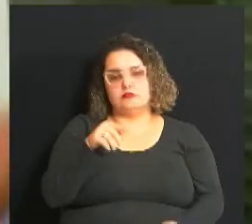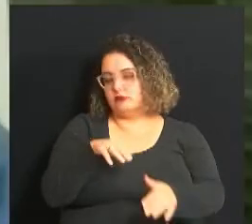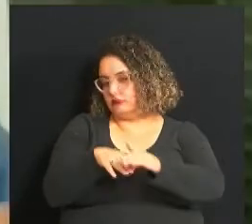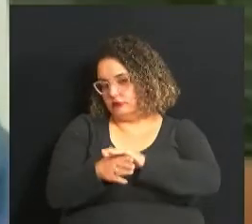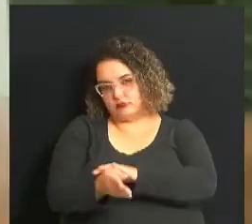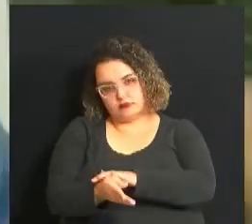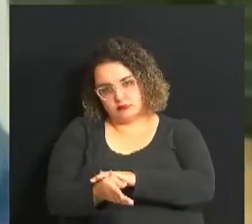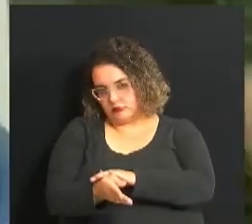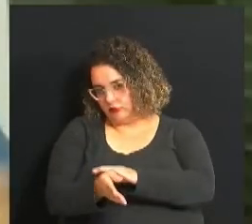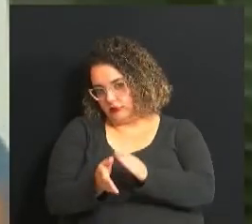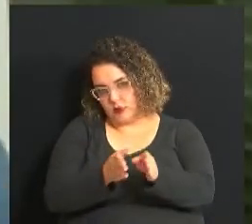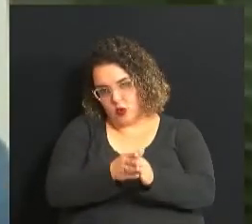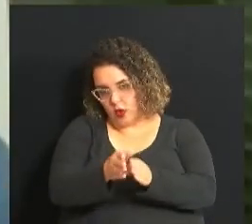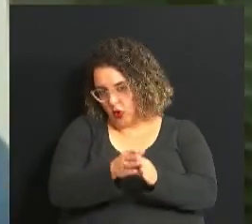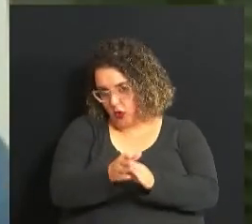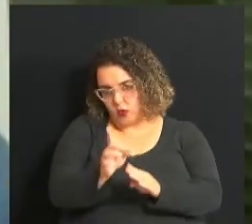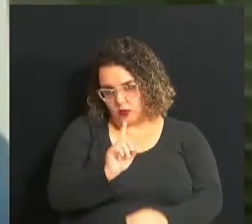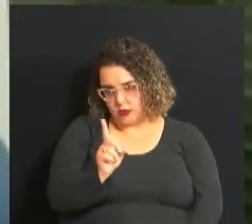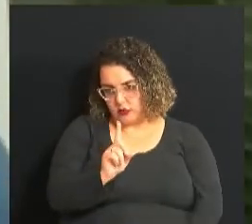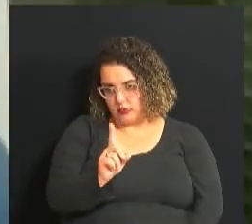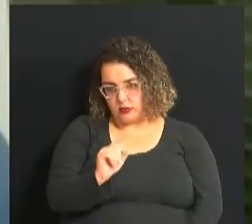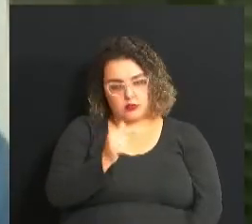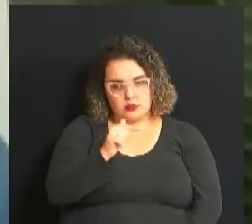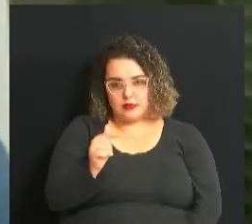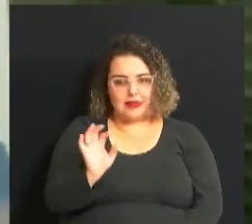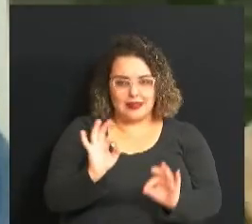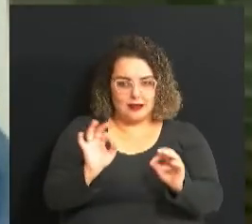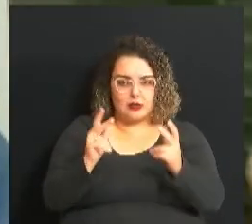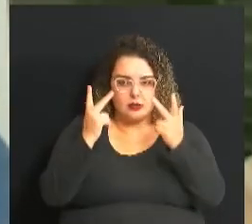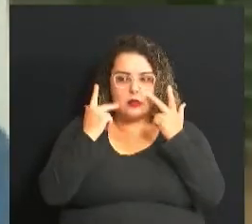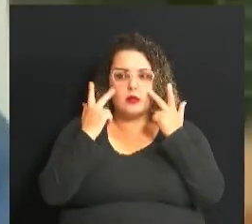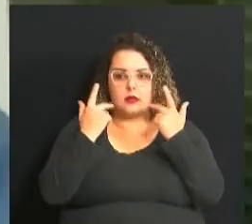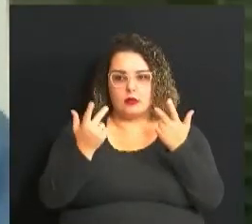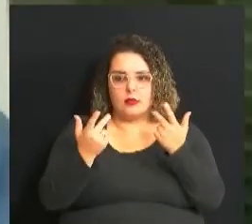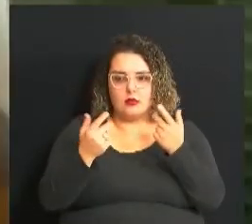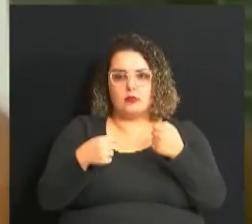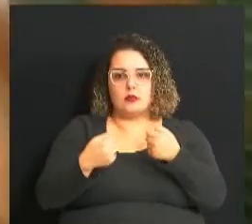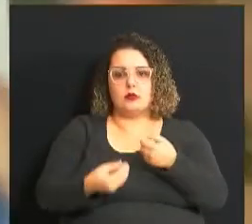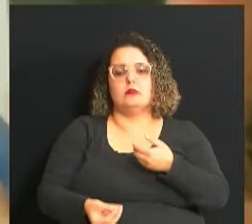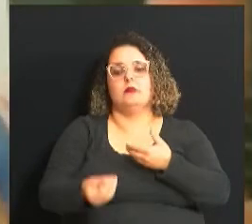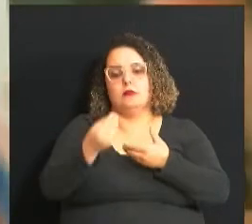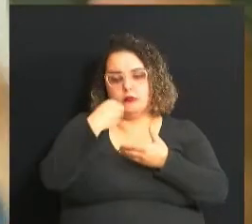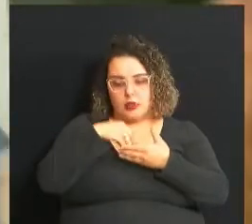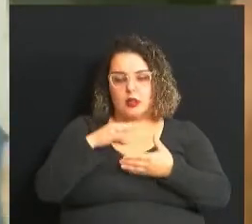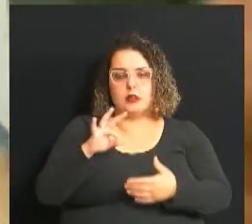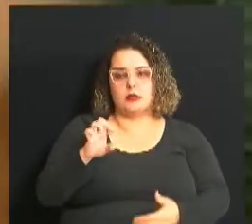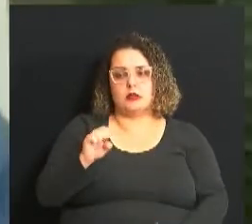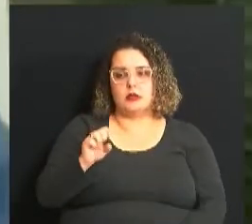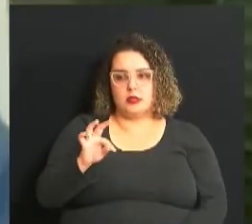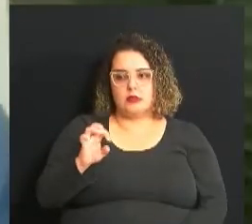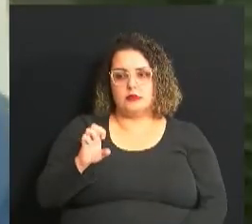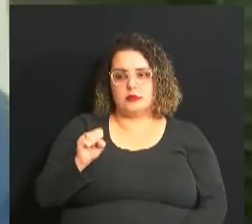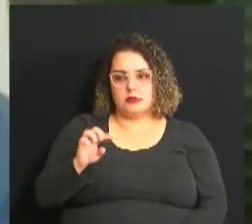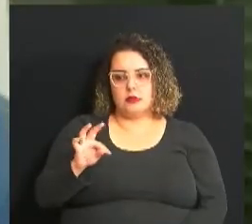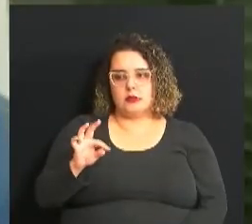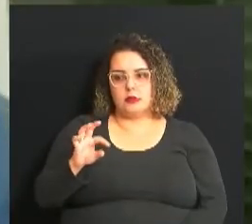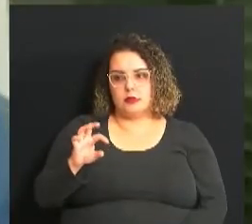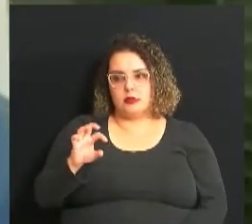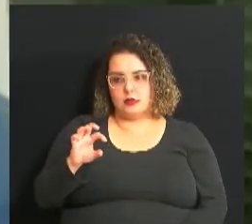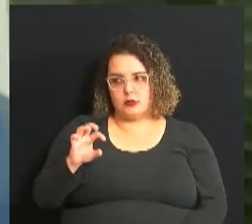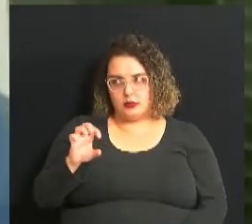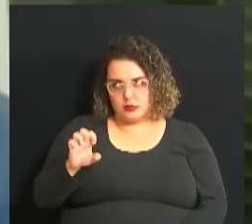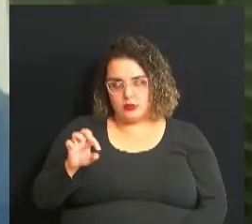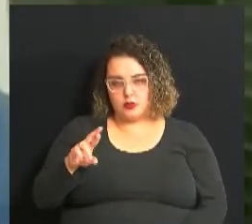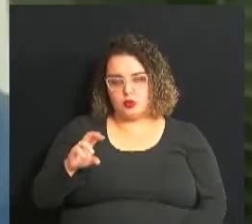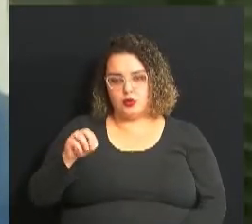não existe nada natural que reponha a testosterona. Você tem que dar testosterona. Alguns dos sais que existem no mercado, você tem